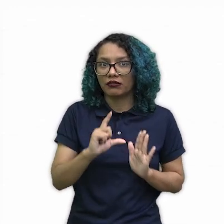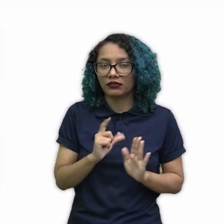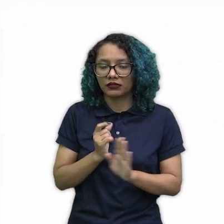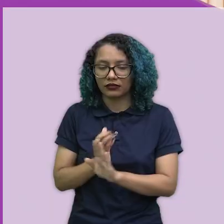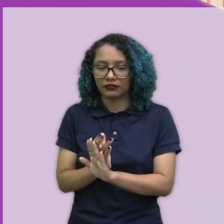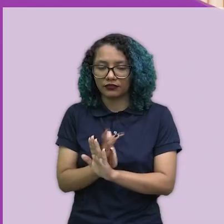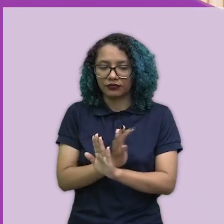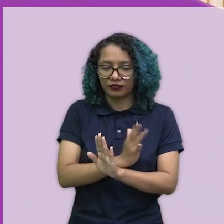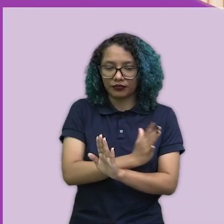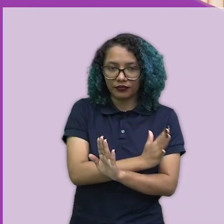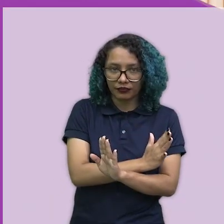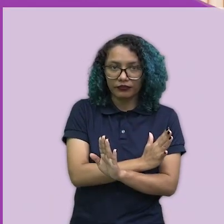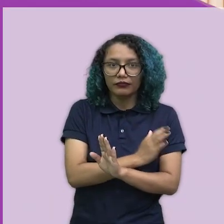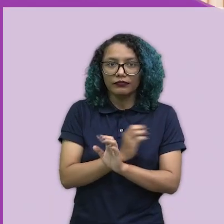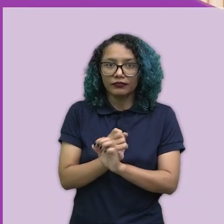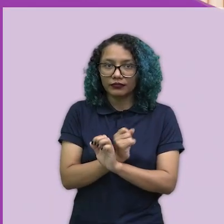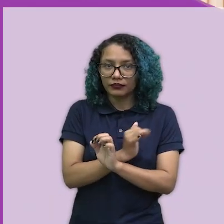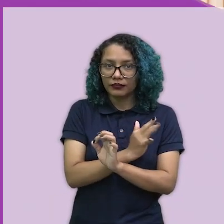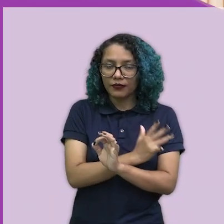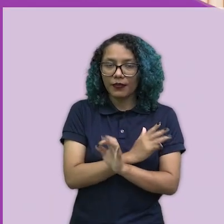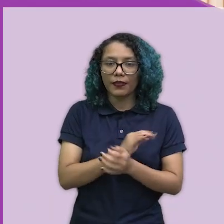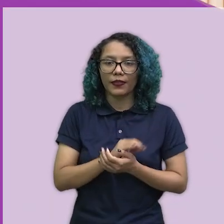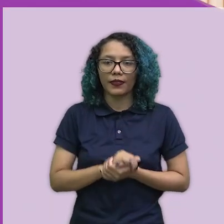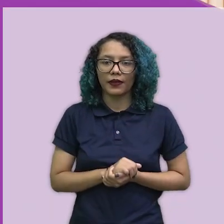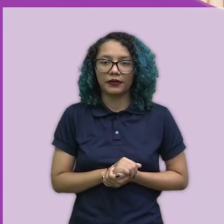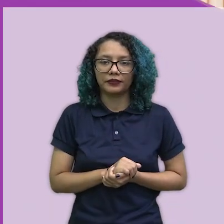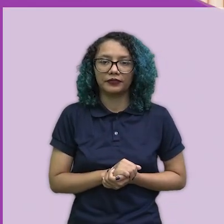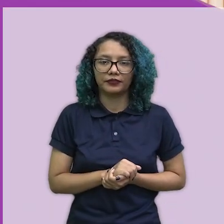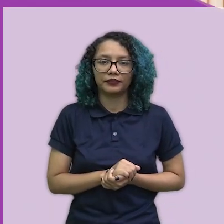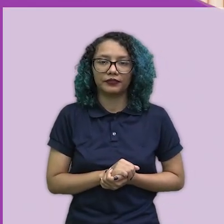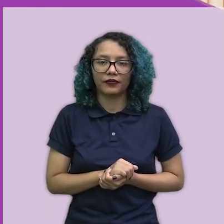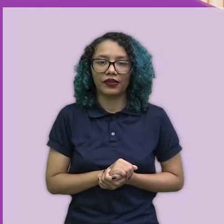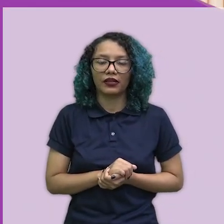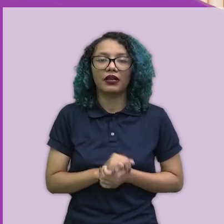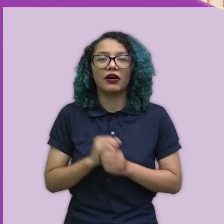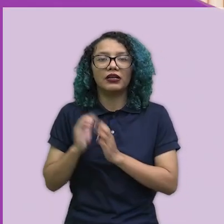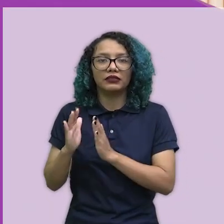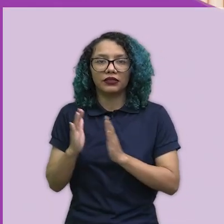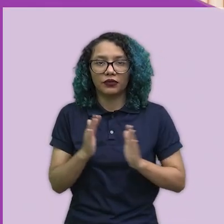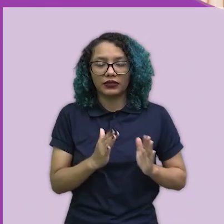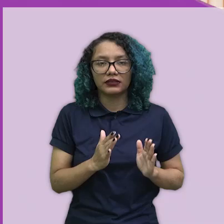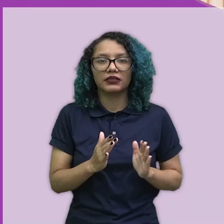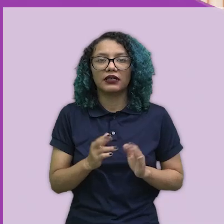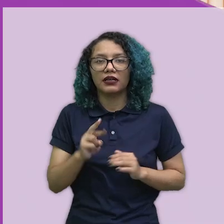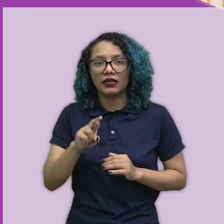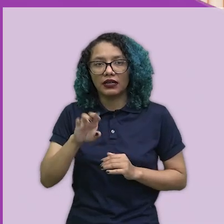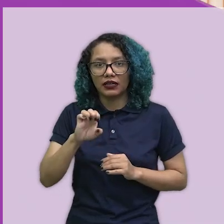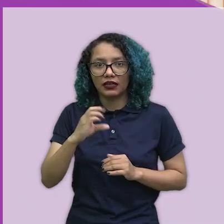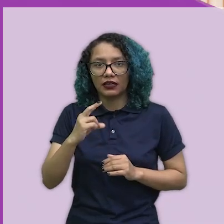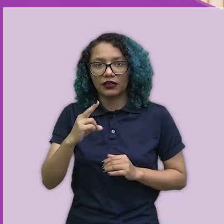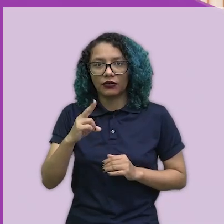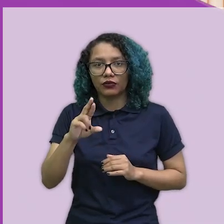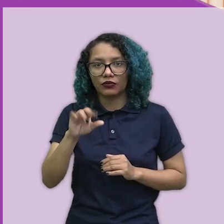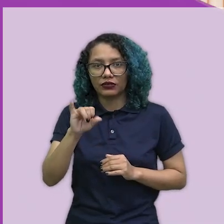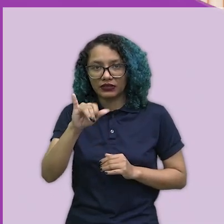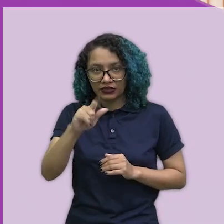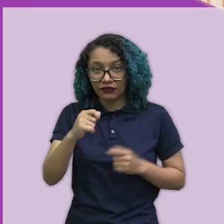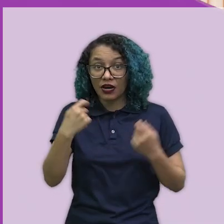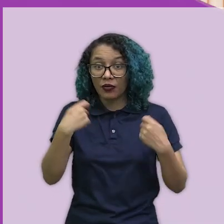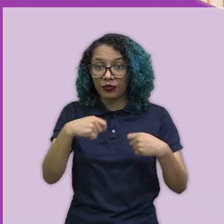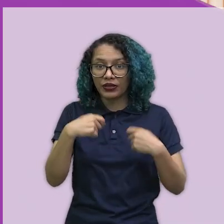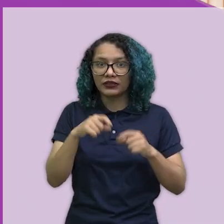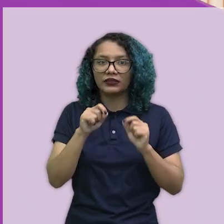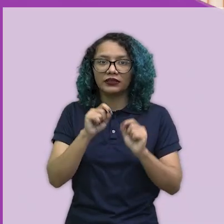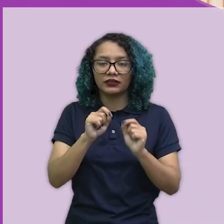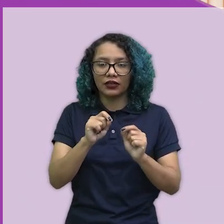esse conceito da seguinte forma. Sequência recursiva é aquela que necessita de um recurso, entenderam? Precisa de um recurso.